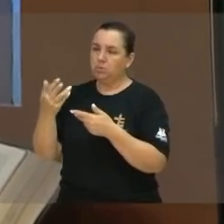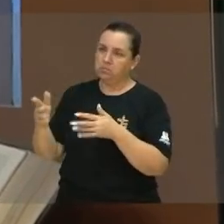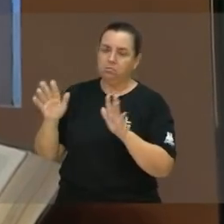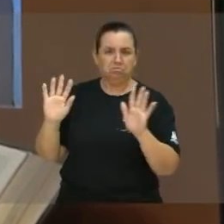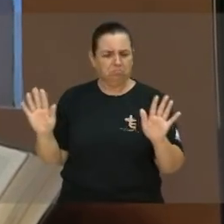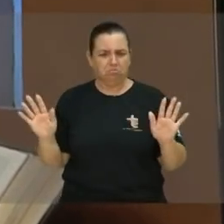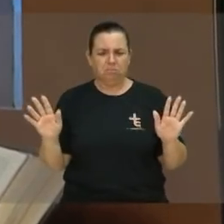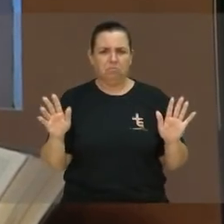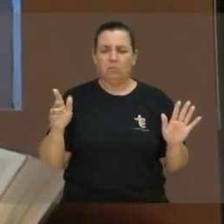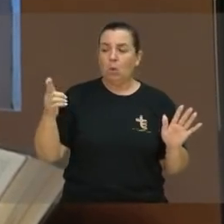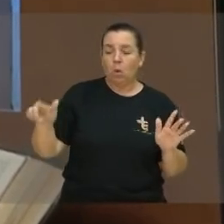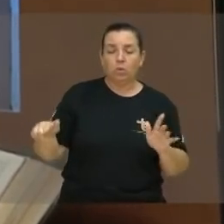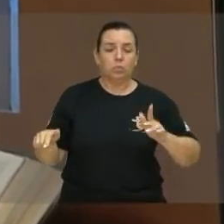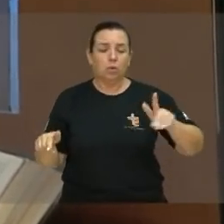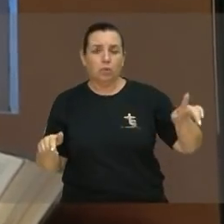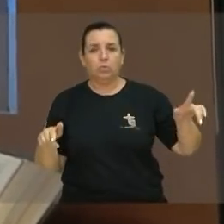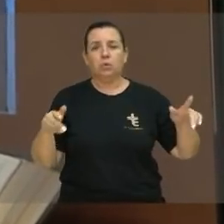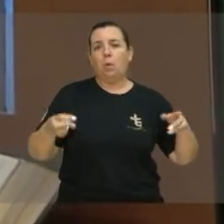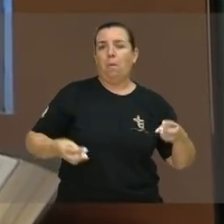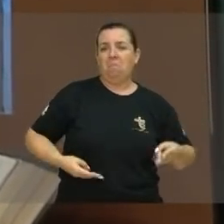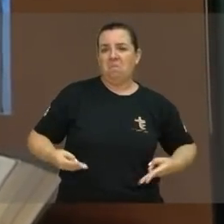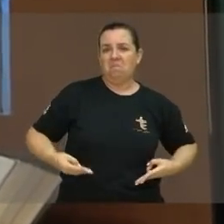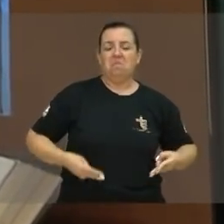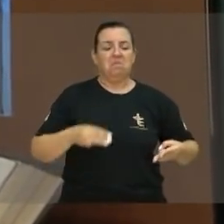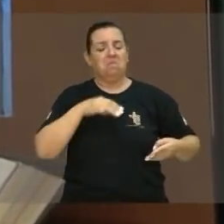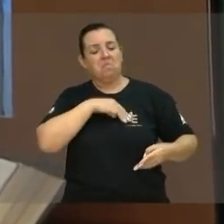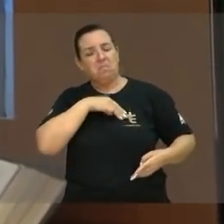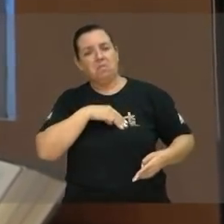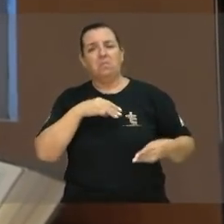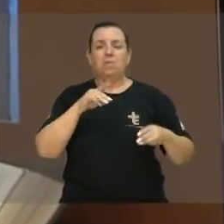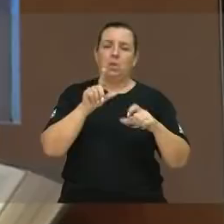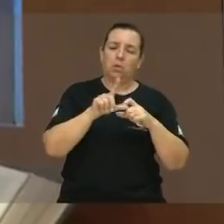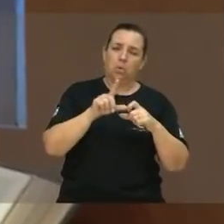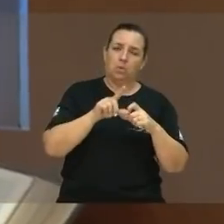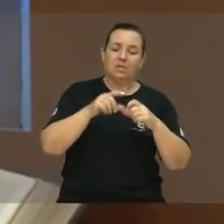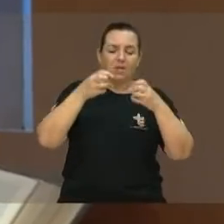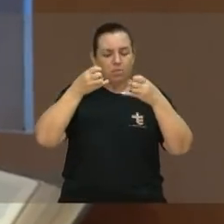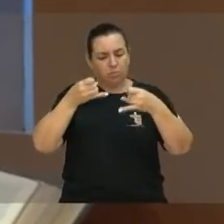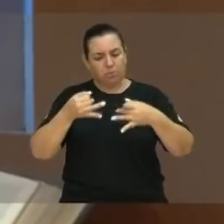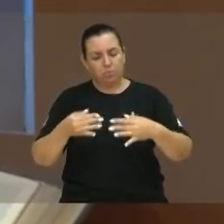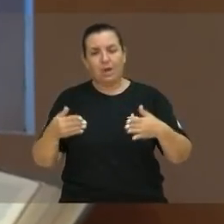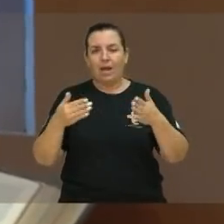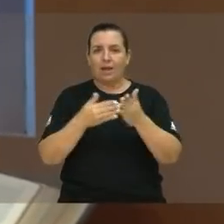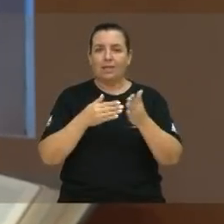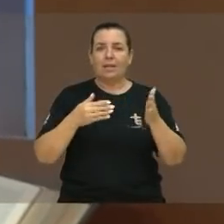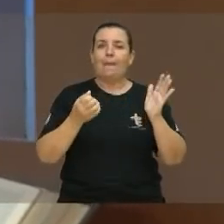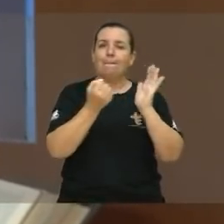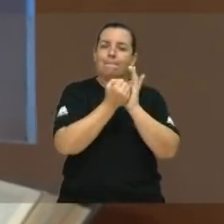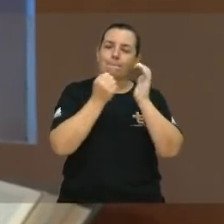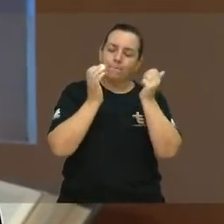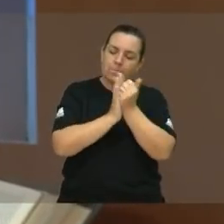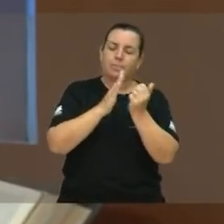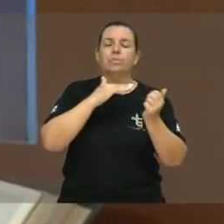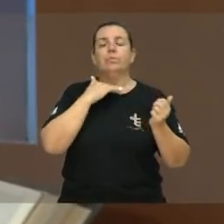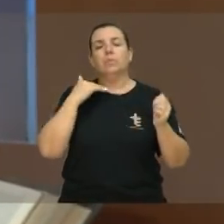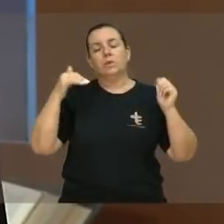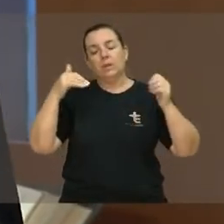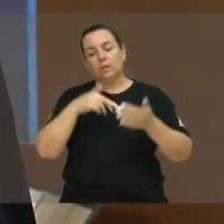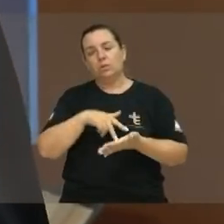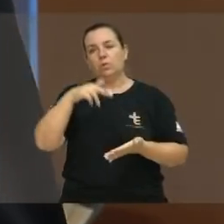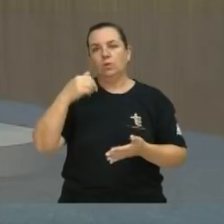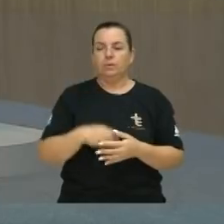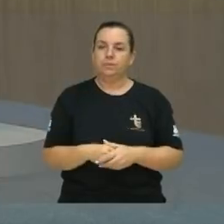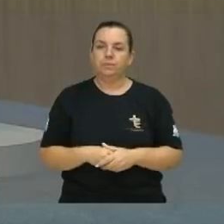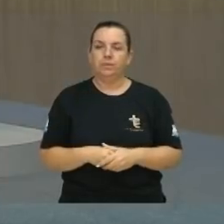se deus dobrou às vésperas até o dia da paixão morte e ressurreição a páscoa de jesus o